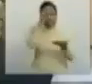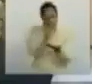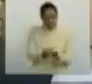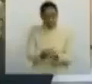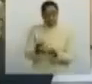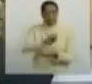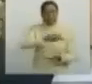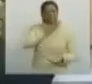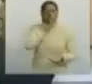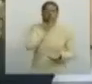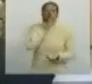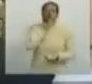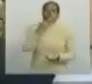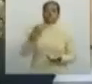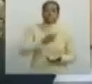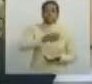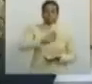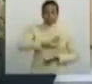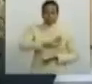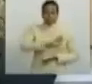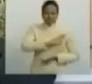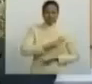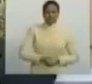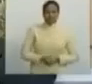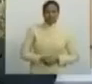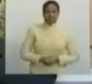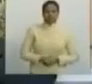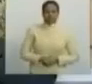calamos, medrosos, bandos de covardes.